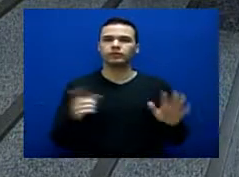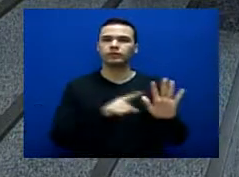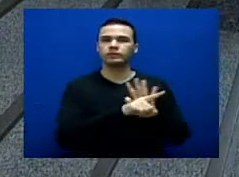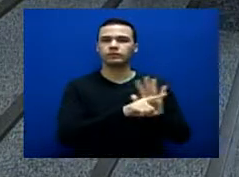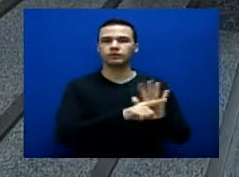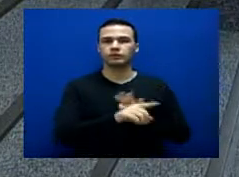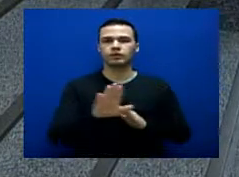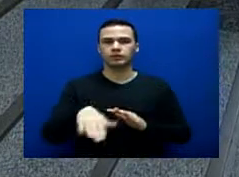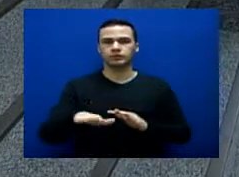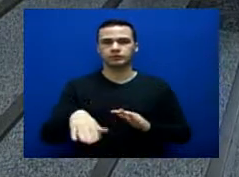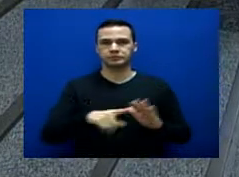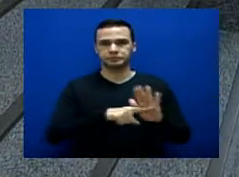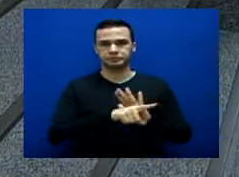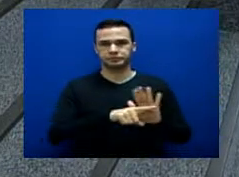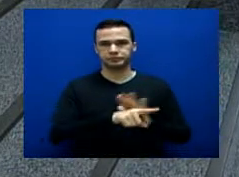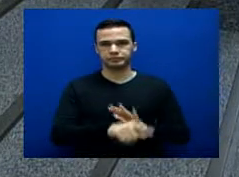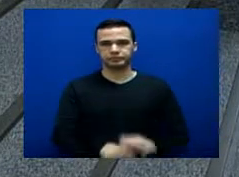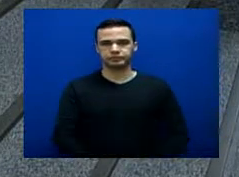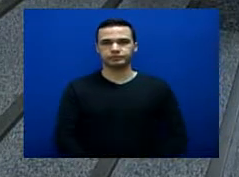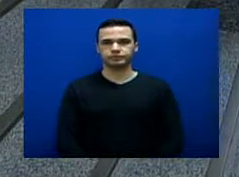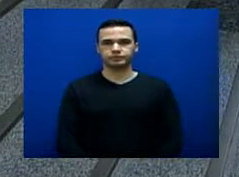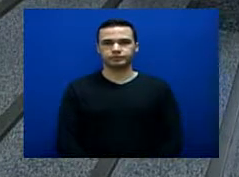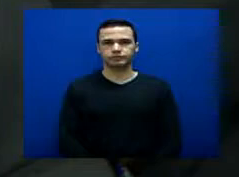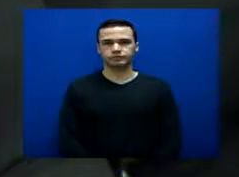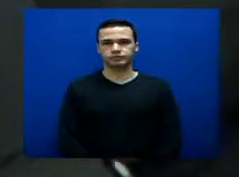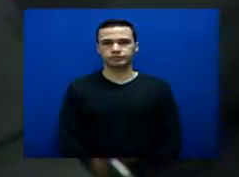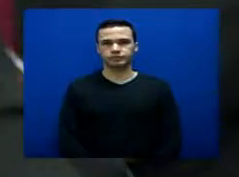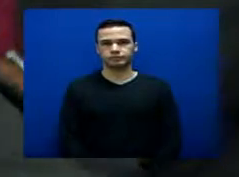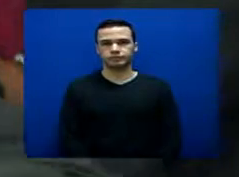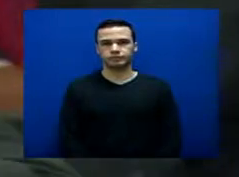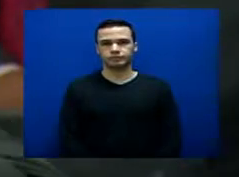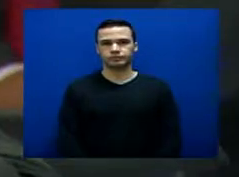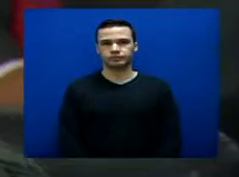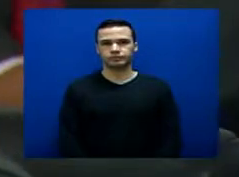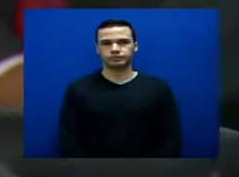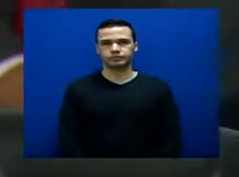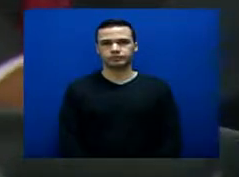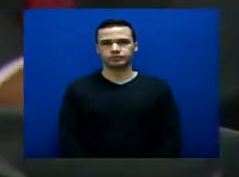Questão de ordem. Respeito aos vereadores. Presidente, então vamos.